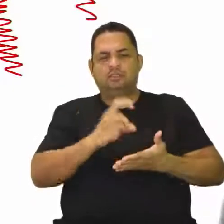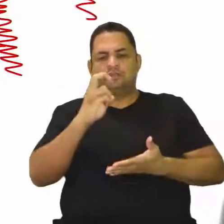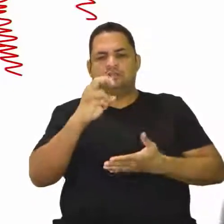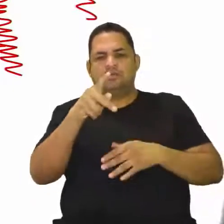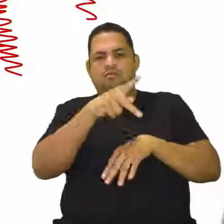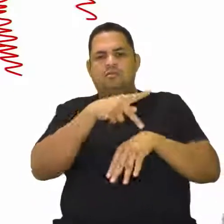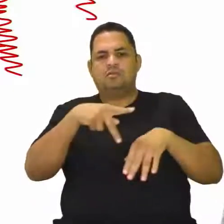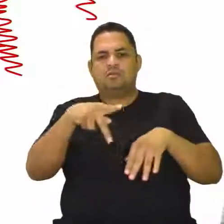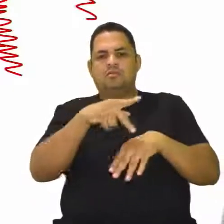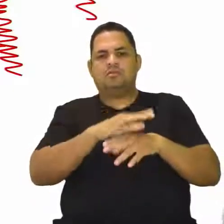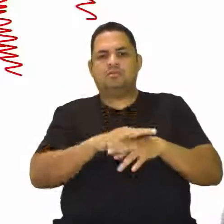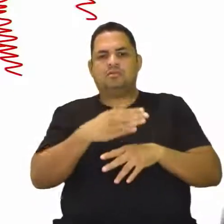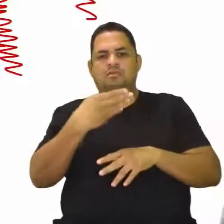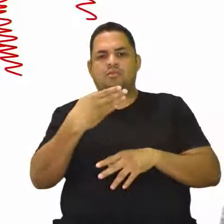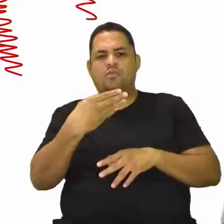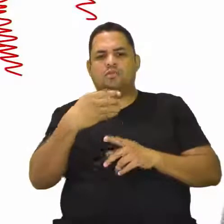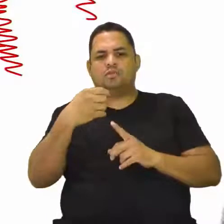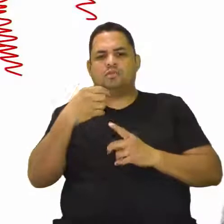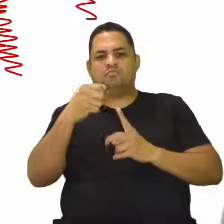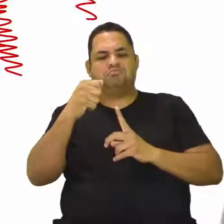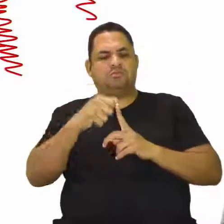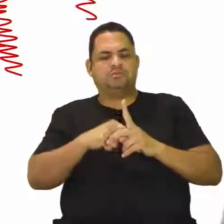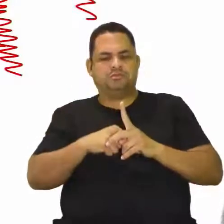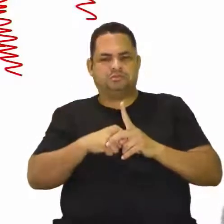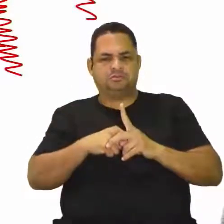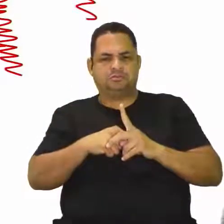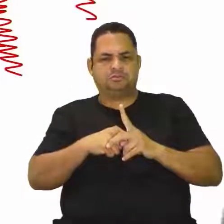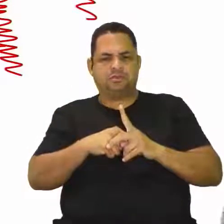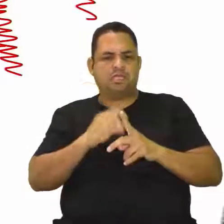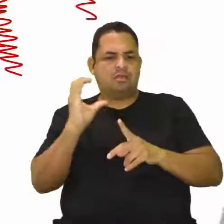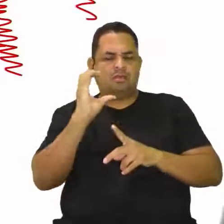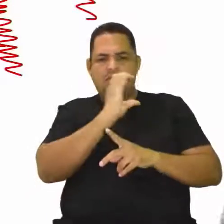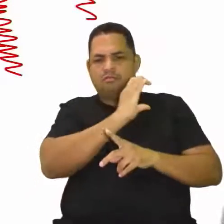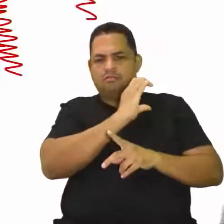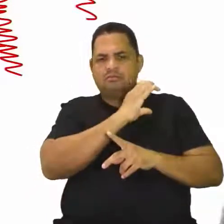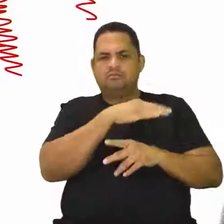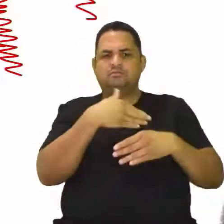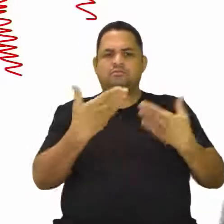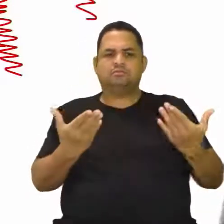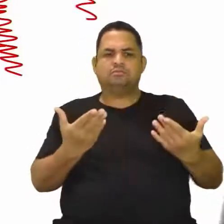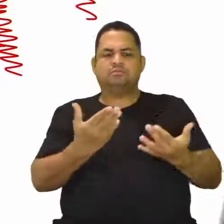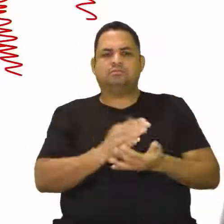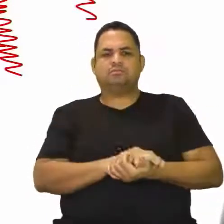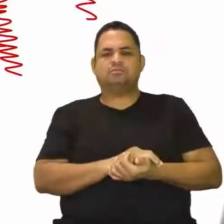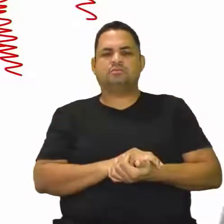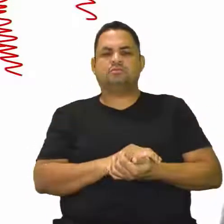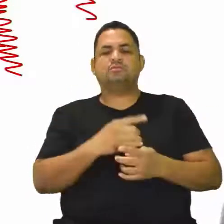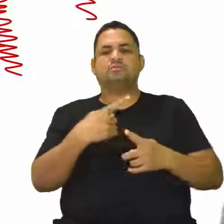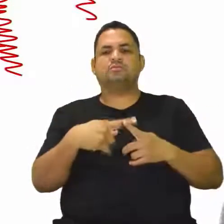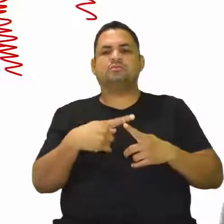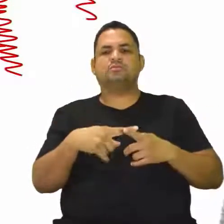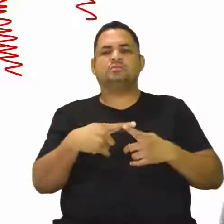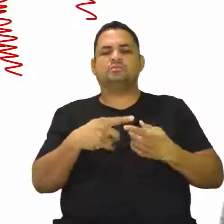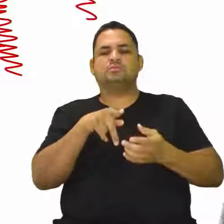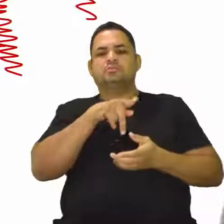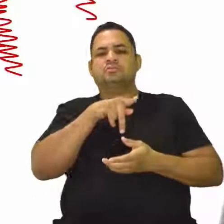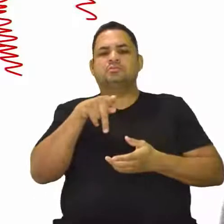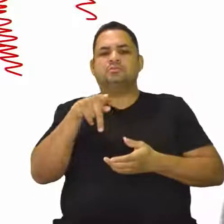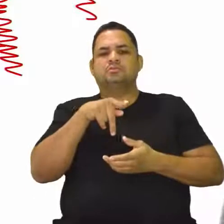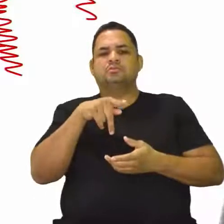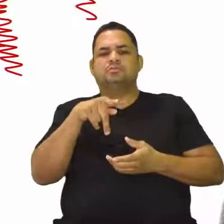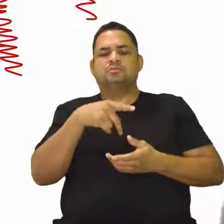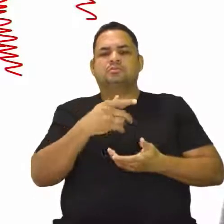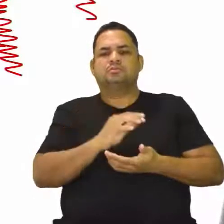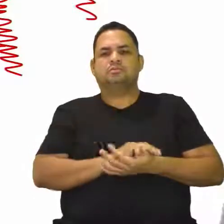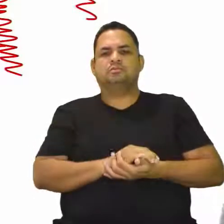cinco países em 4 meses e é muito rápido porque Professor